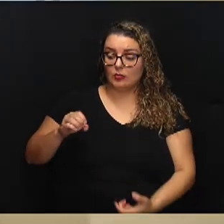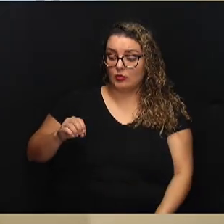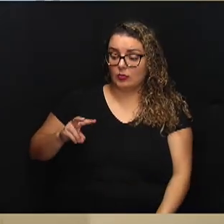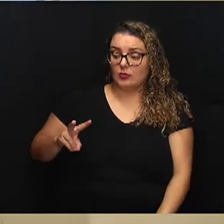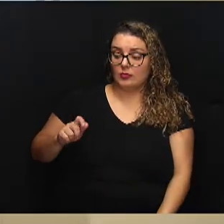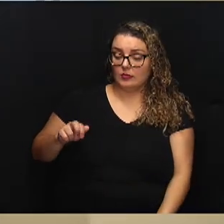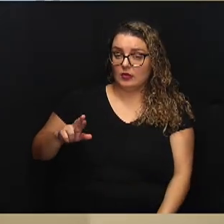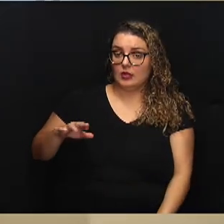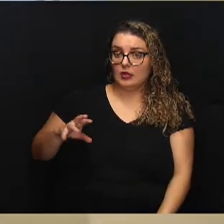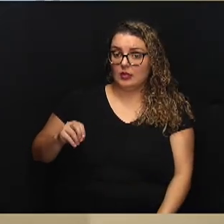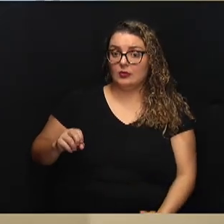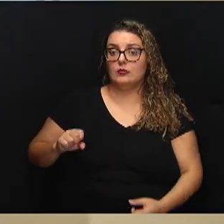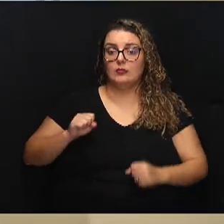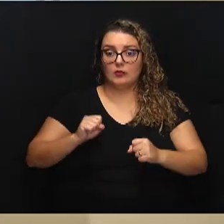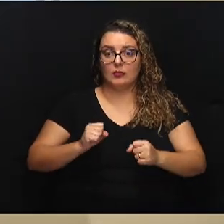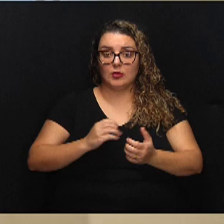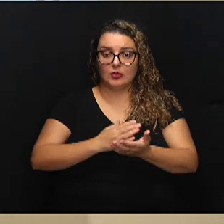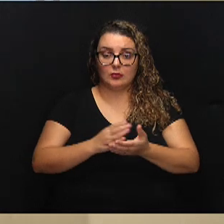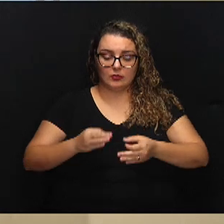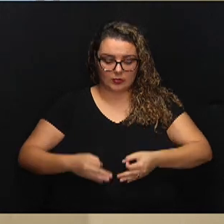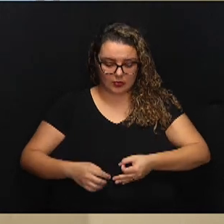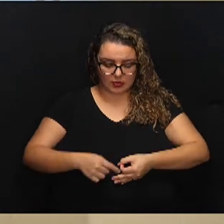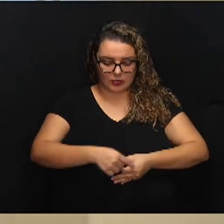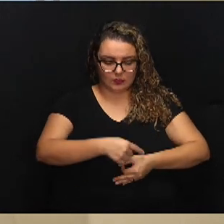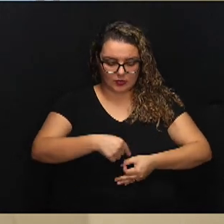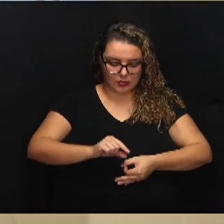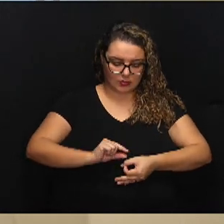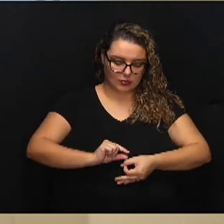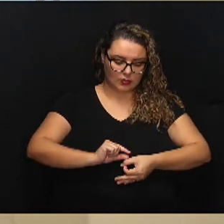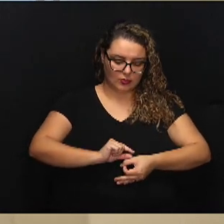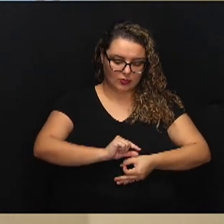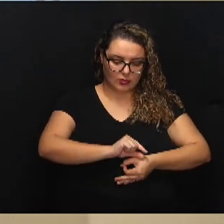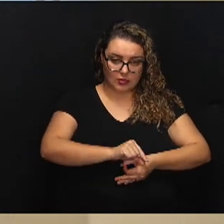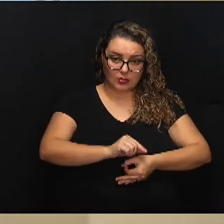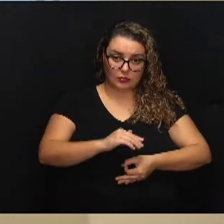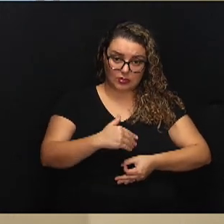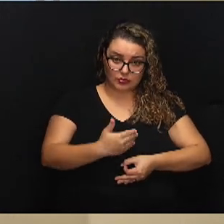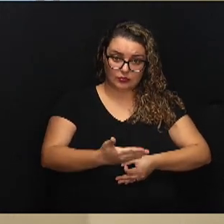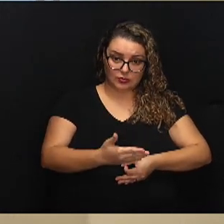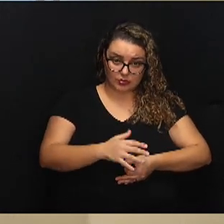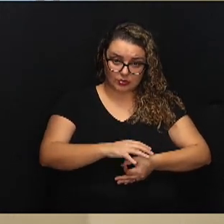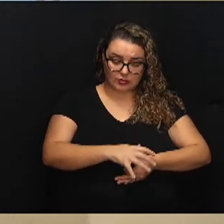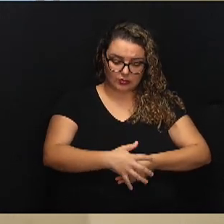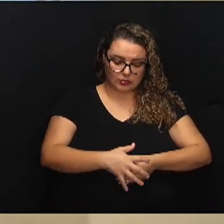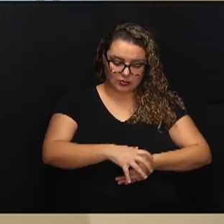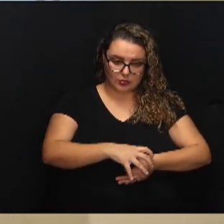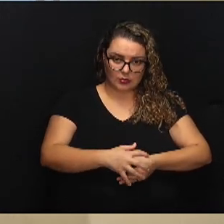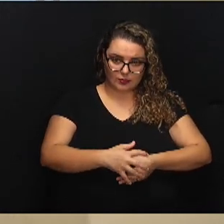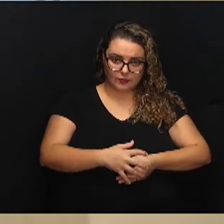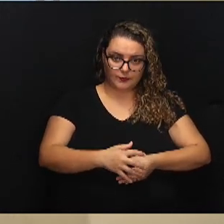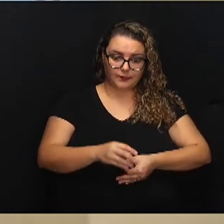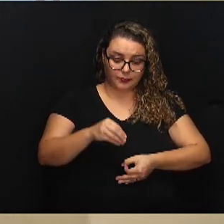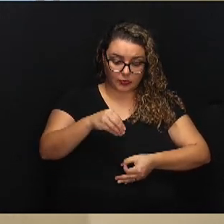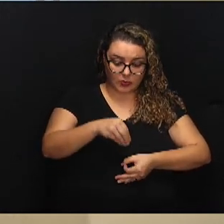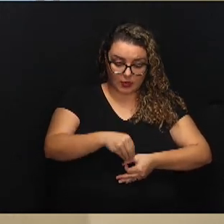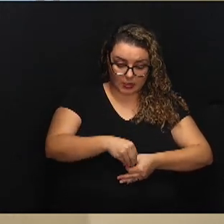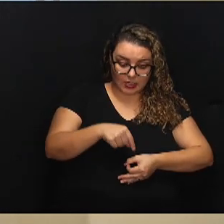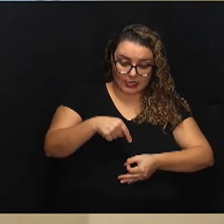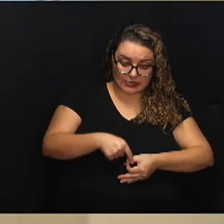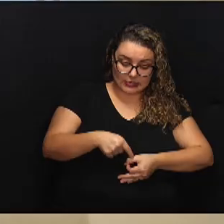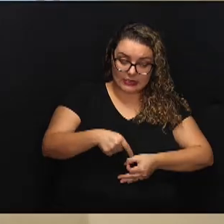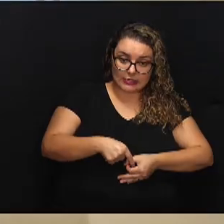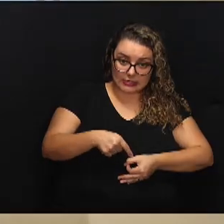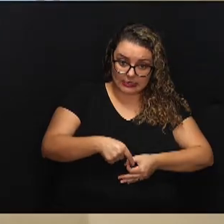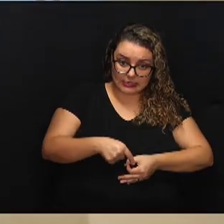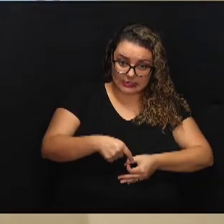originar, como eu comentei, tanto na cápsula do ovário, ou seja, na superfície externa, no seu conteúdo interno, que são